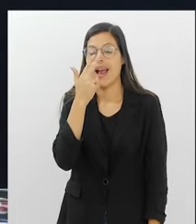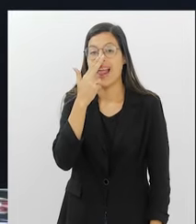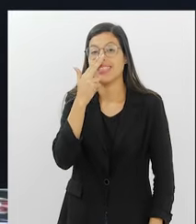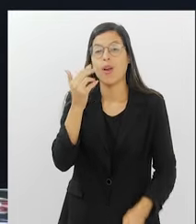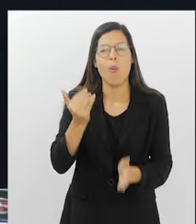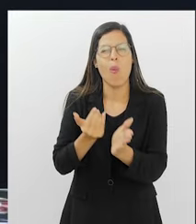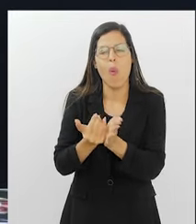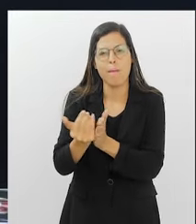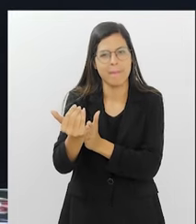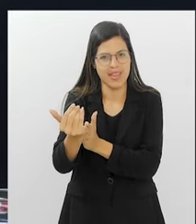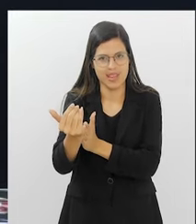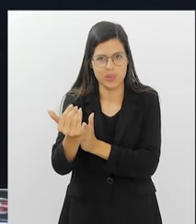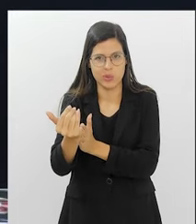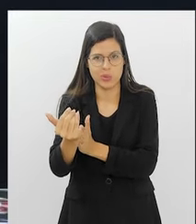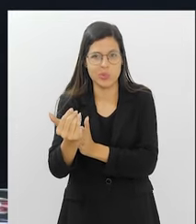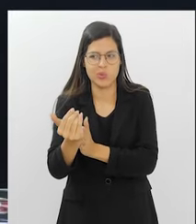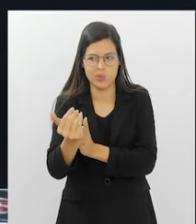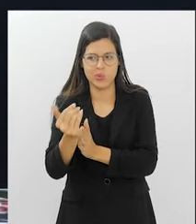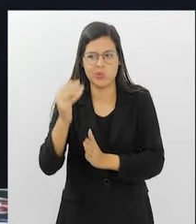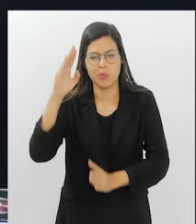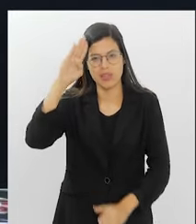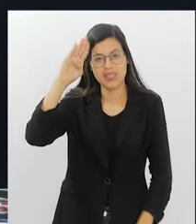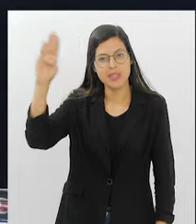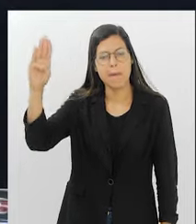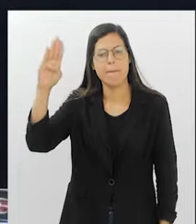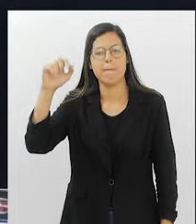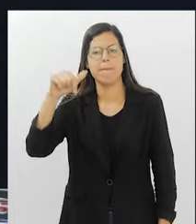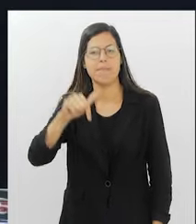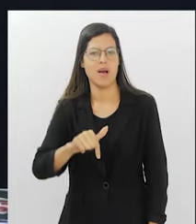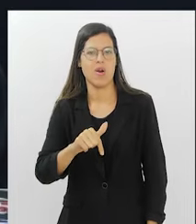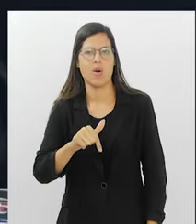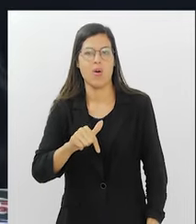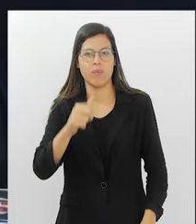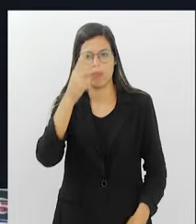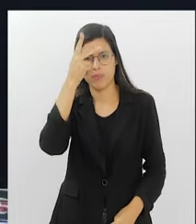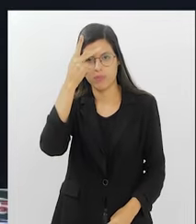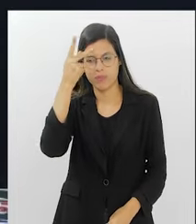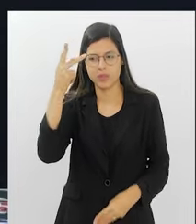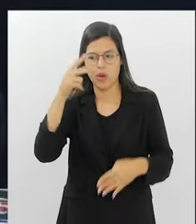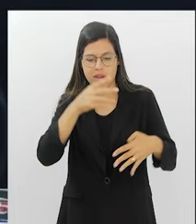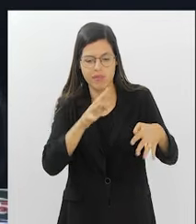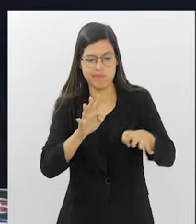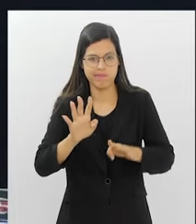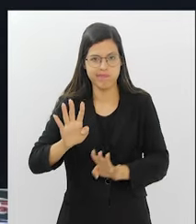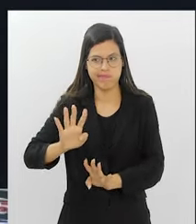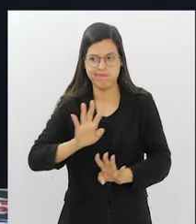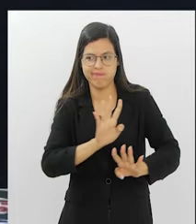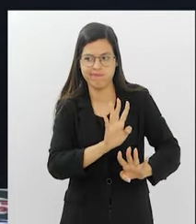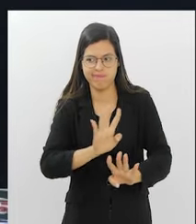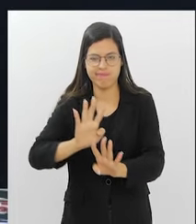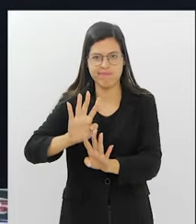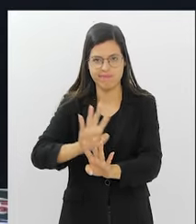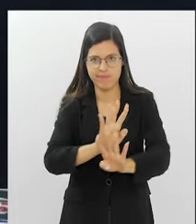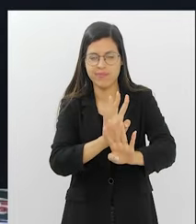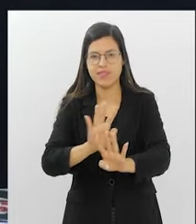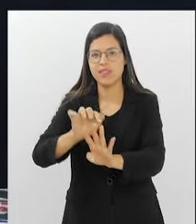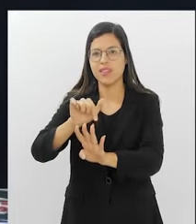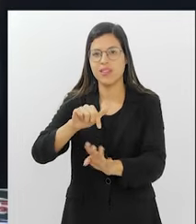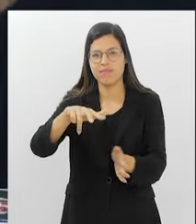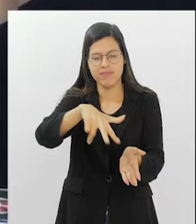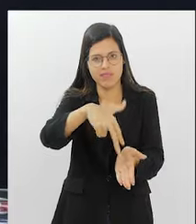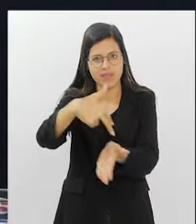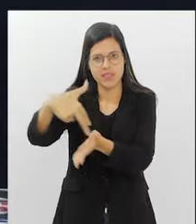o cartão de visita uma comissão de frente hoje que são aquelas pessoas que abrem o desfile que levam um elemento